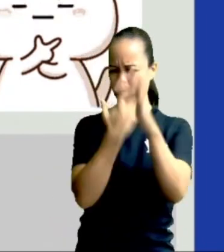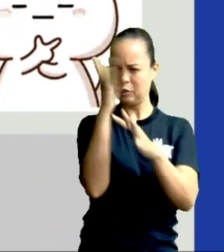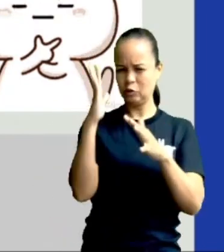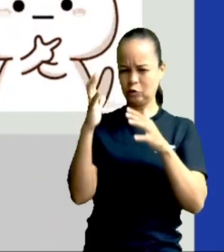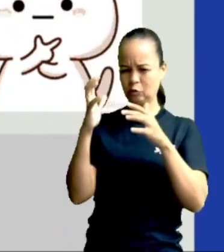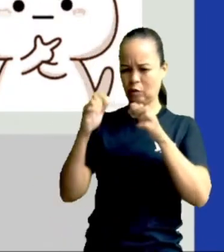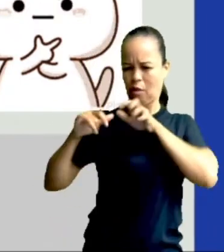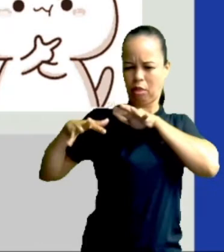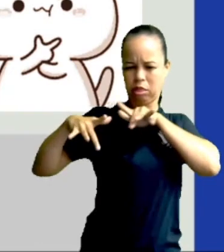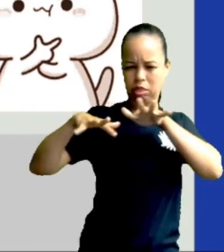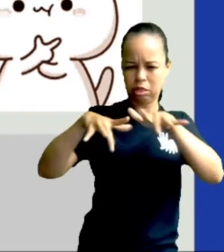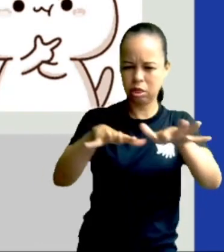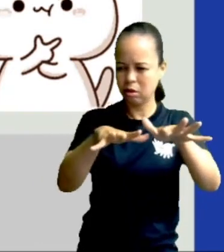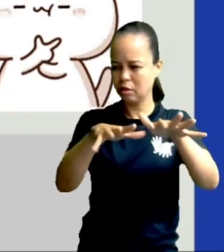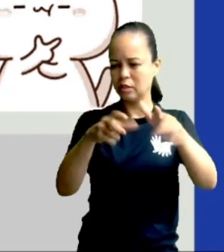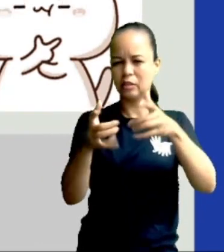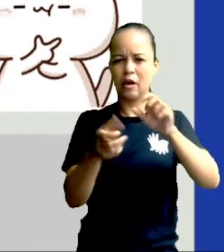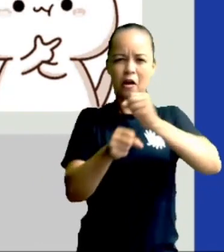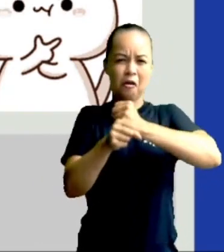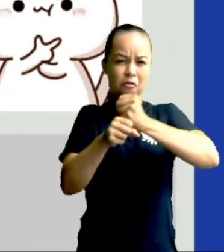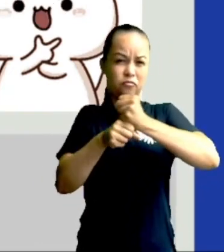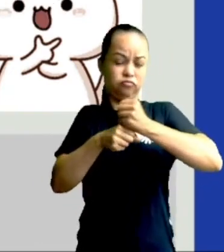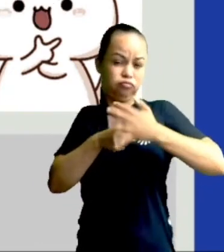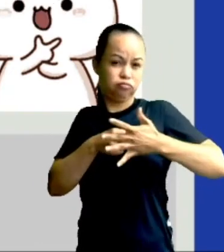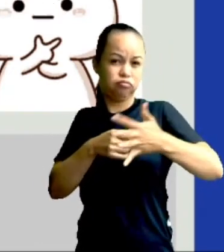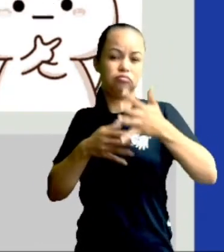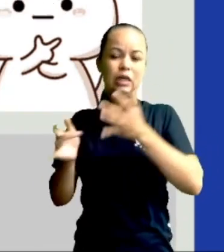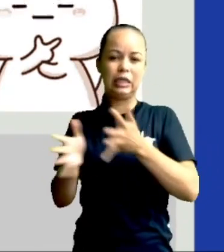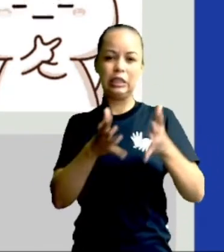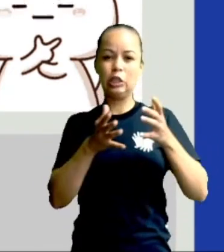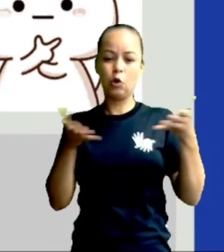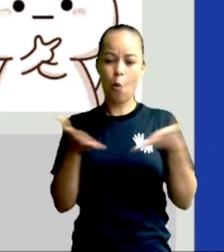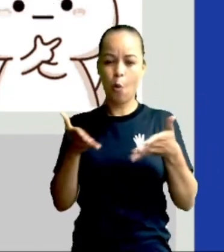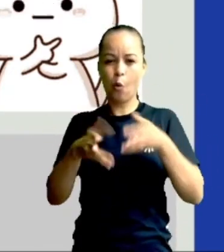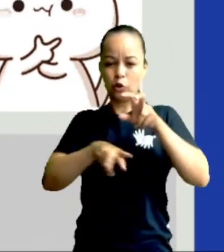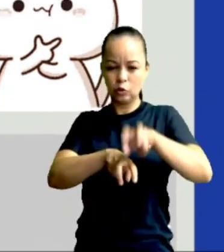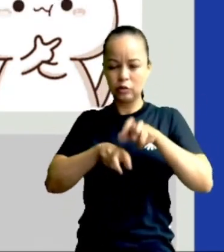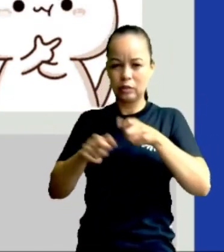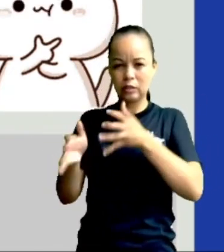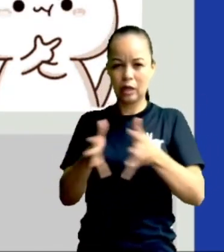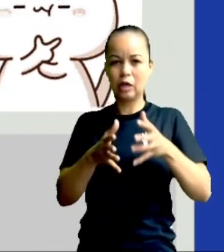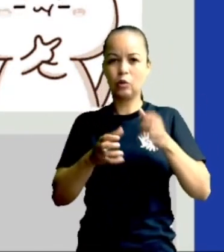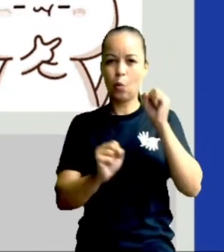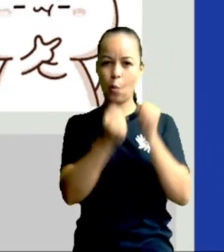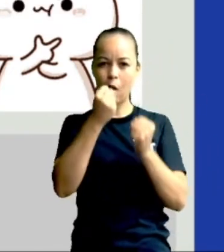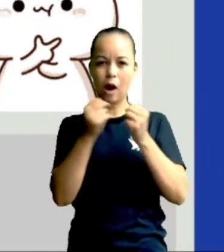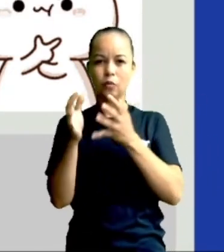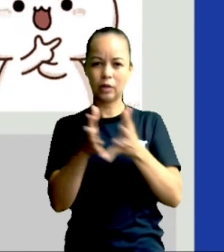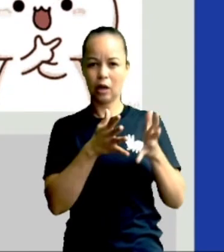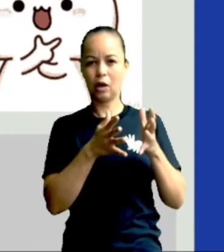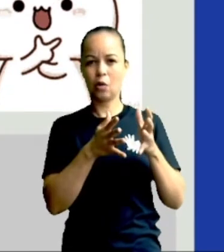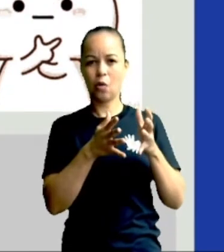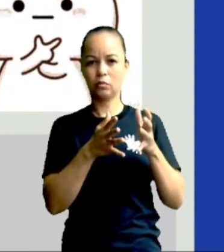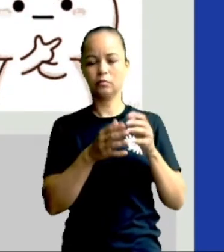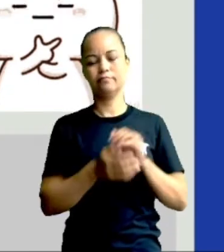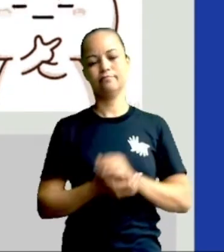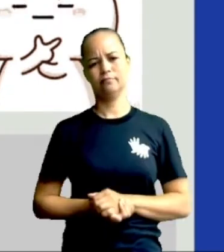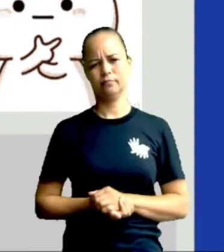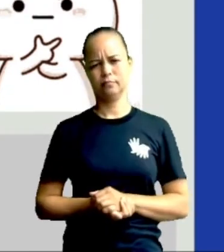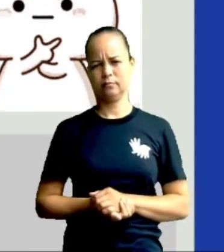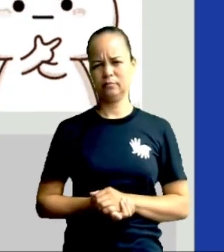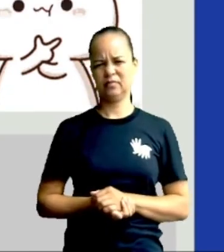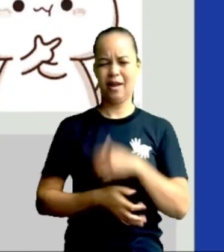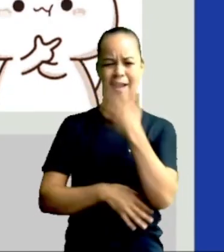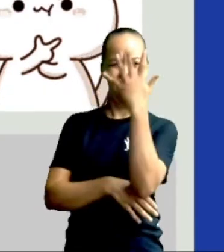nossas terras há milhares de anos e hoje atrapalha nosso agronegócio. Olha só, será que é